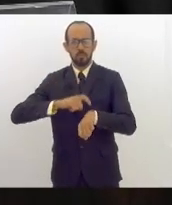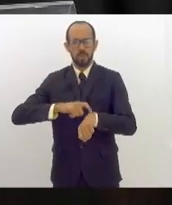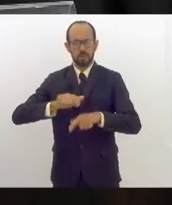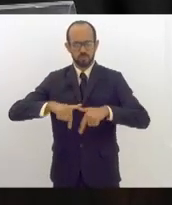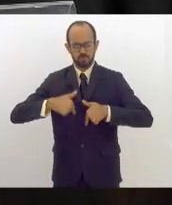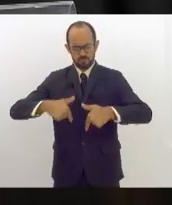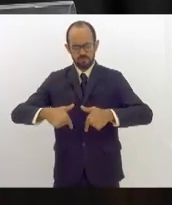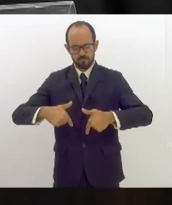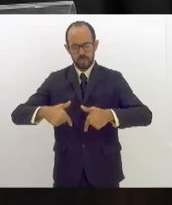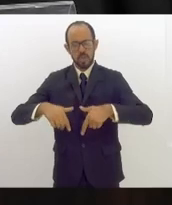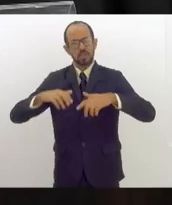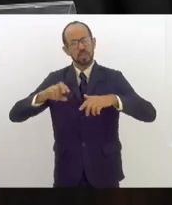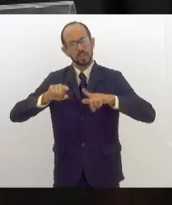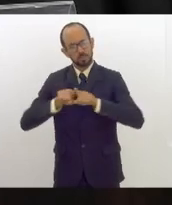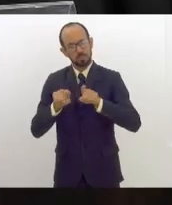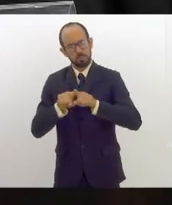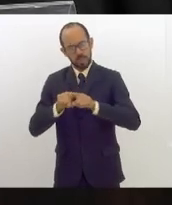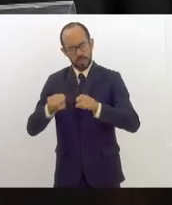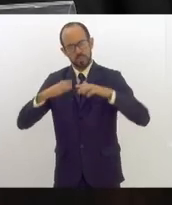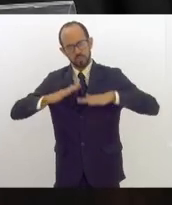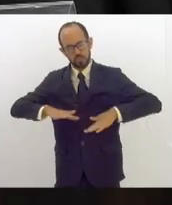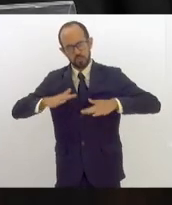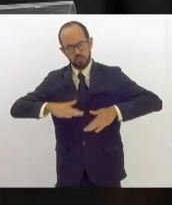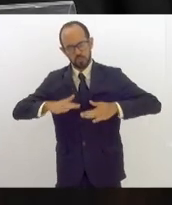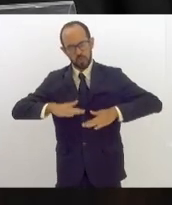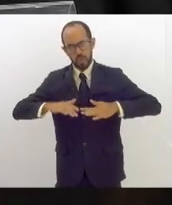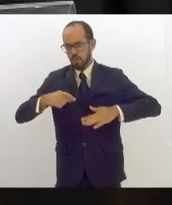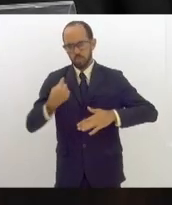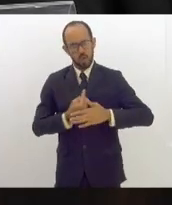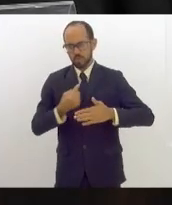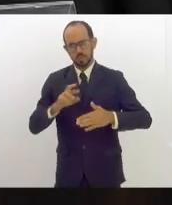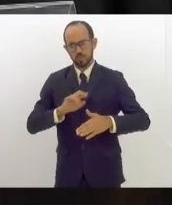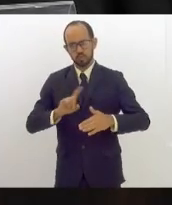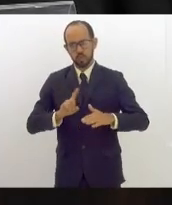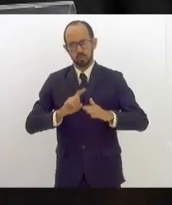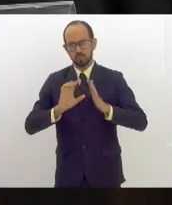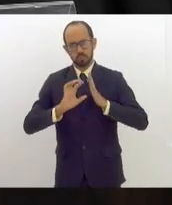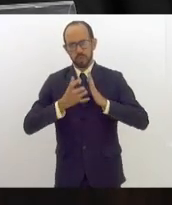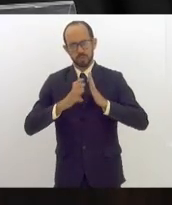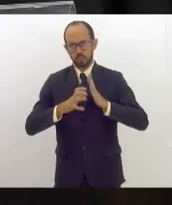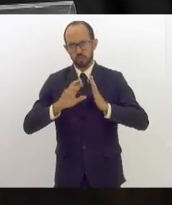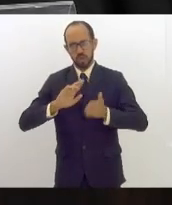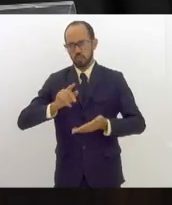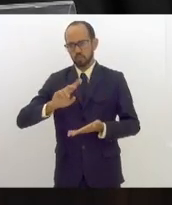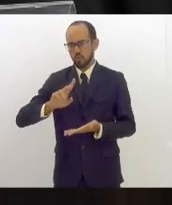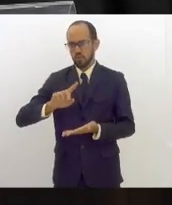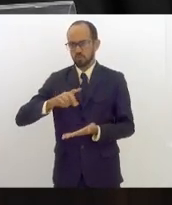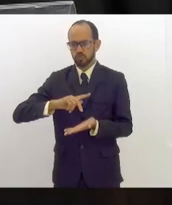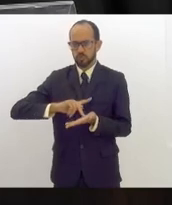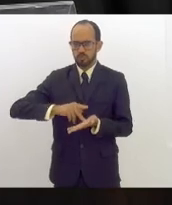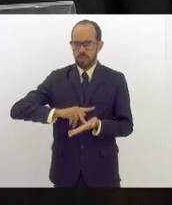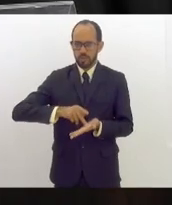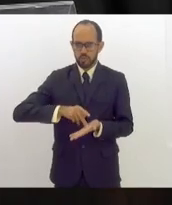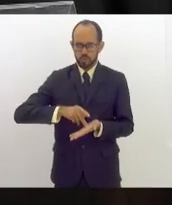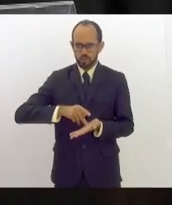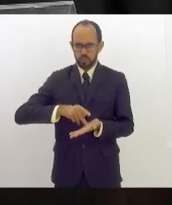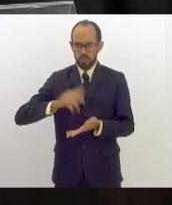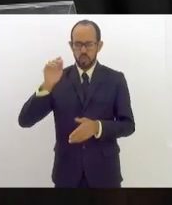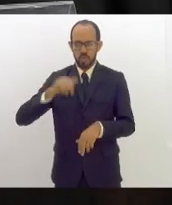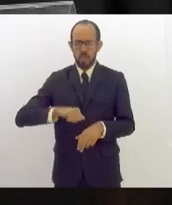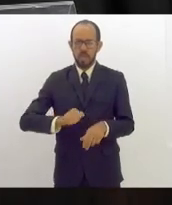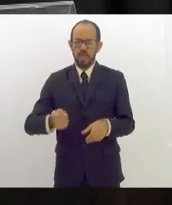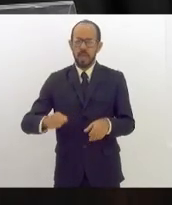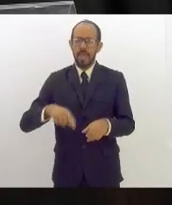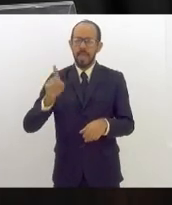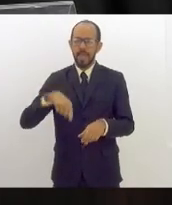serenar os ânimos a OAB não é um partido político OAB não é um sindicato a demais do que isso na alma e no espírito do